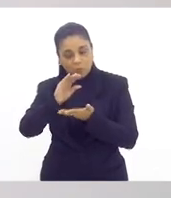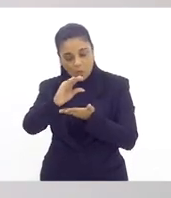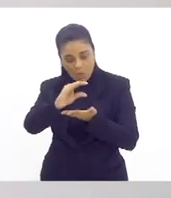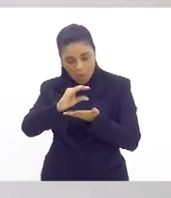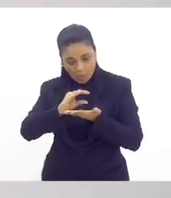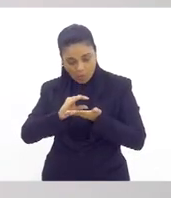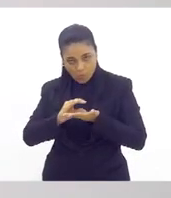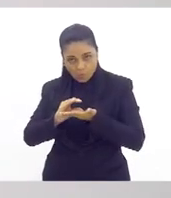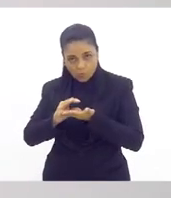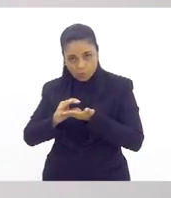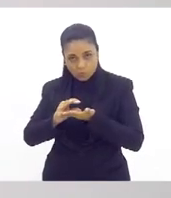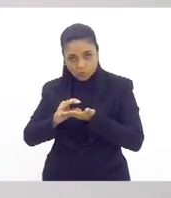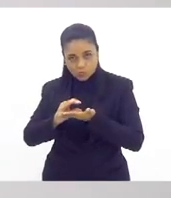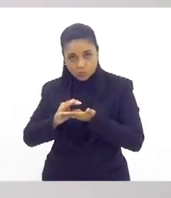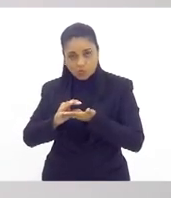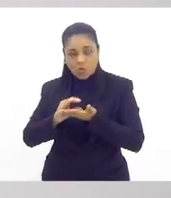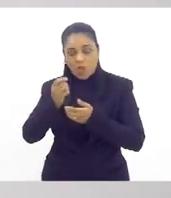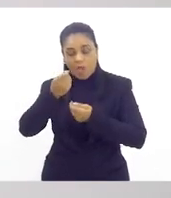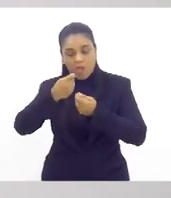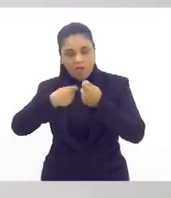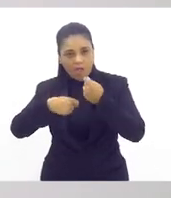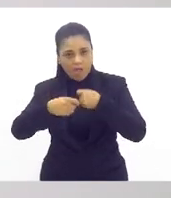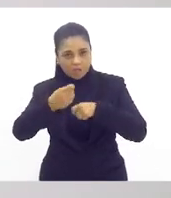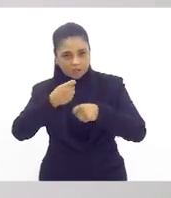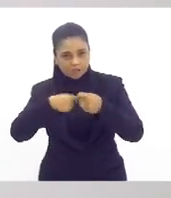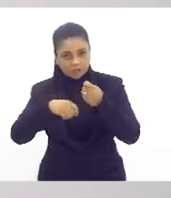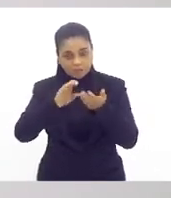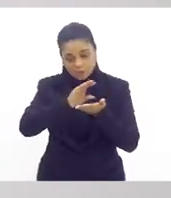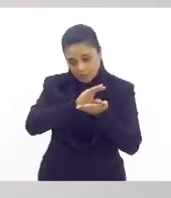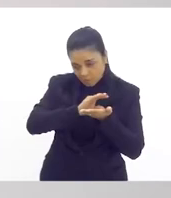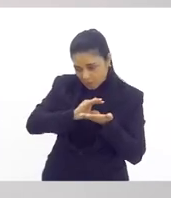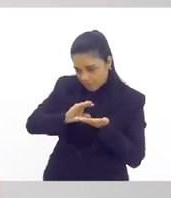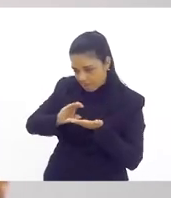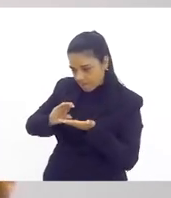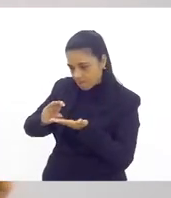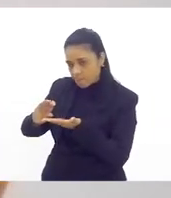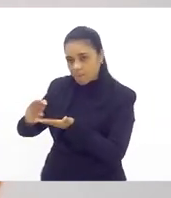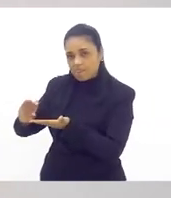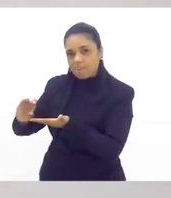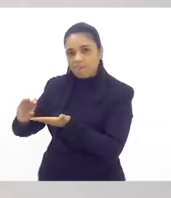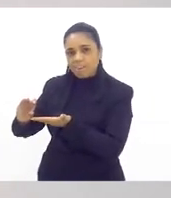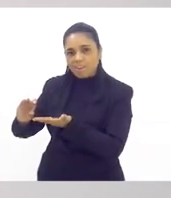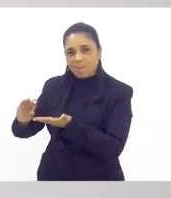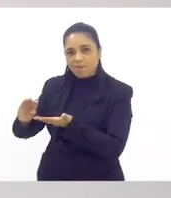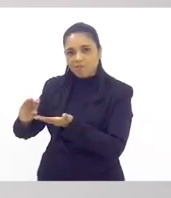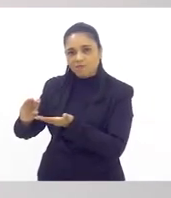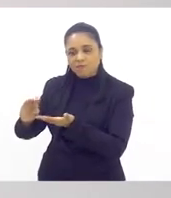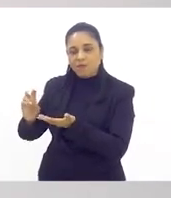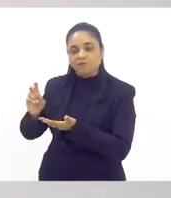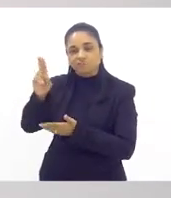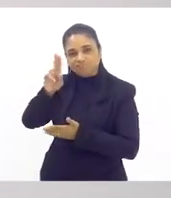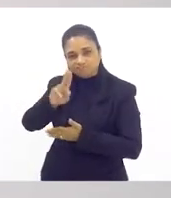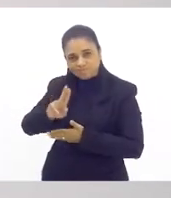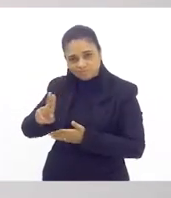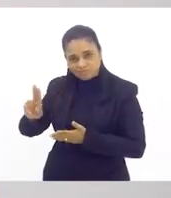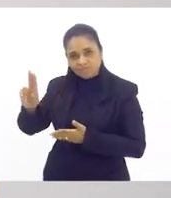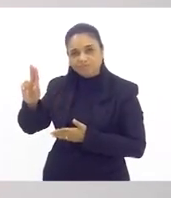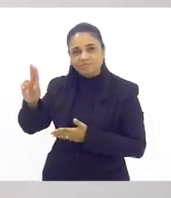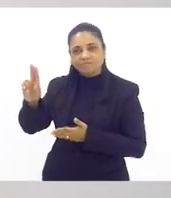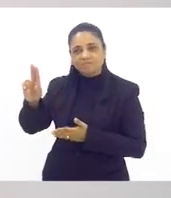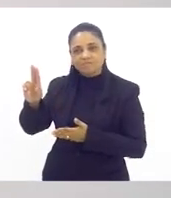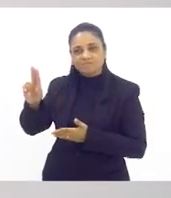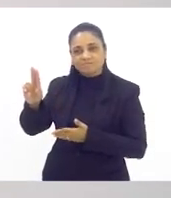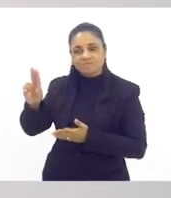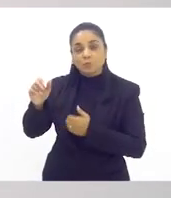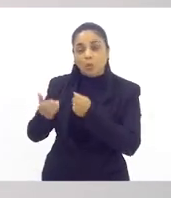destinadas questões administrativas será descentralizado para universidade e vai